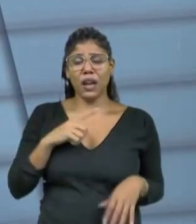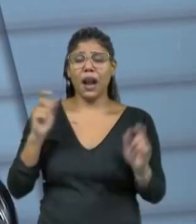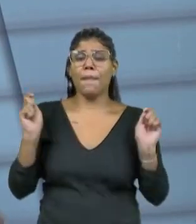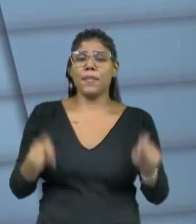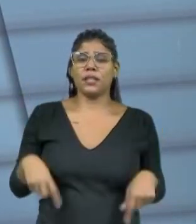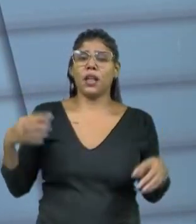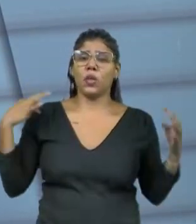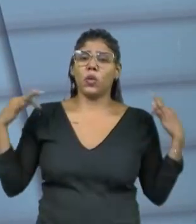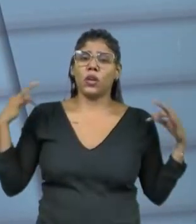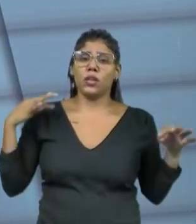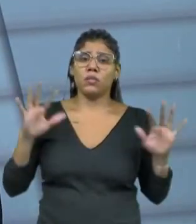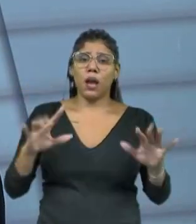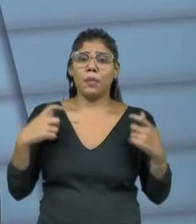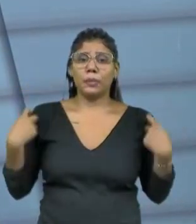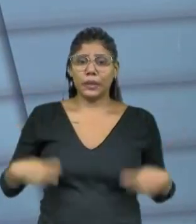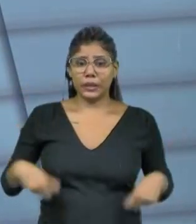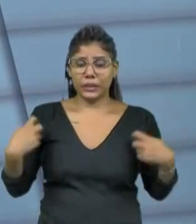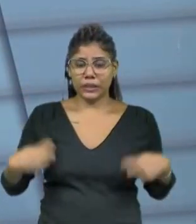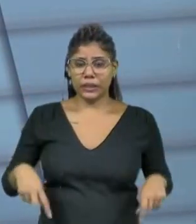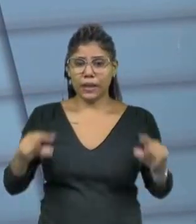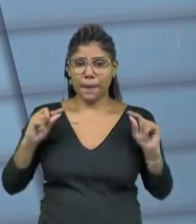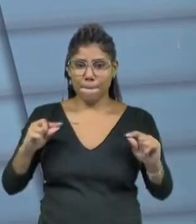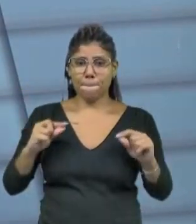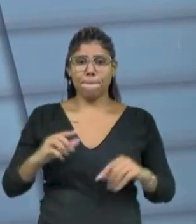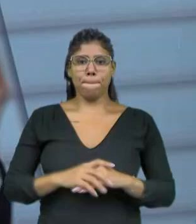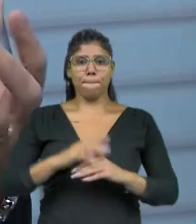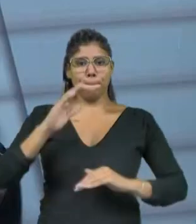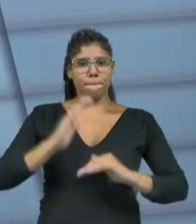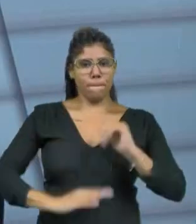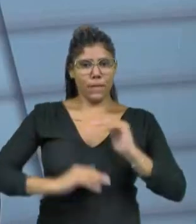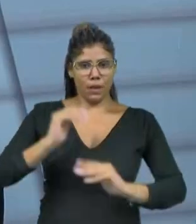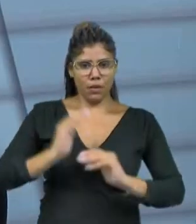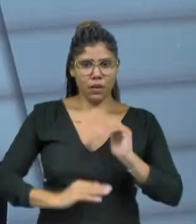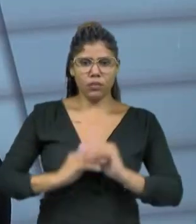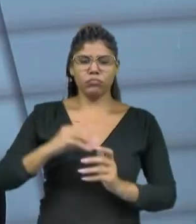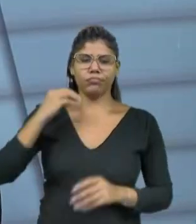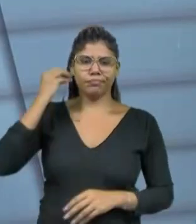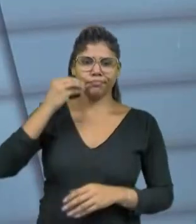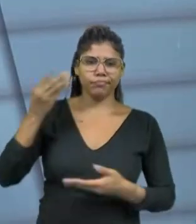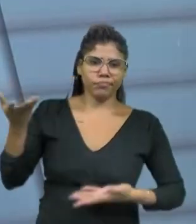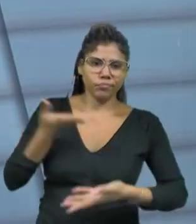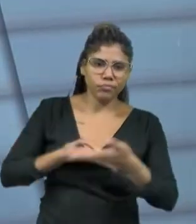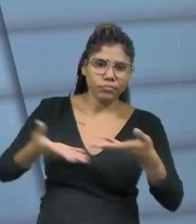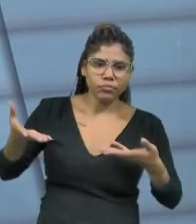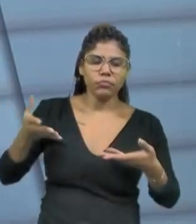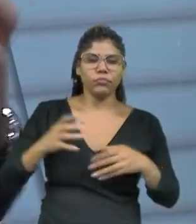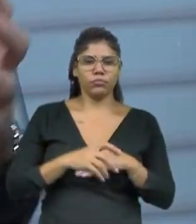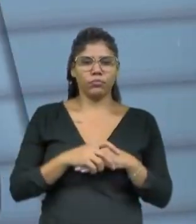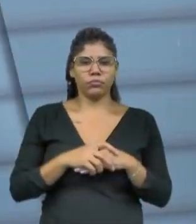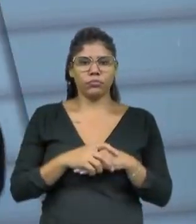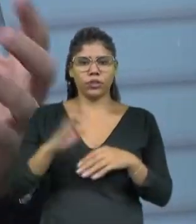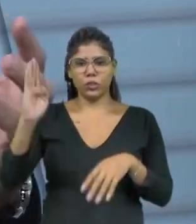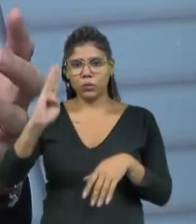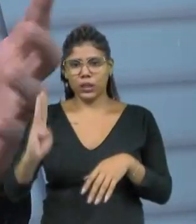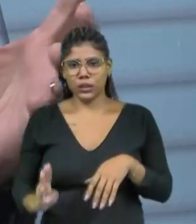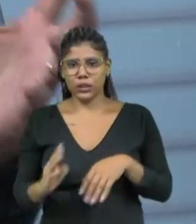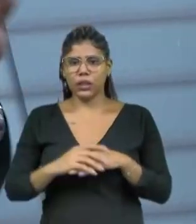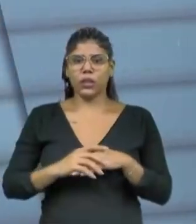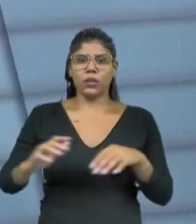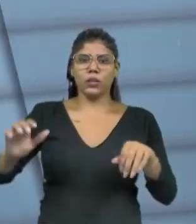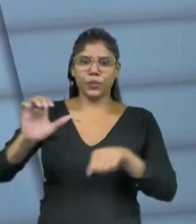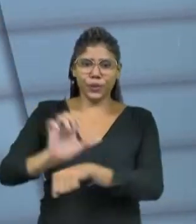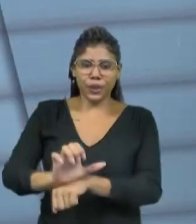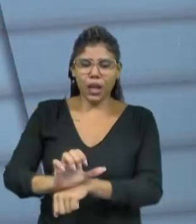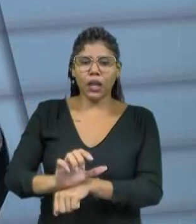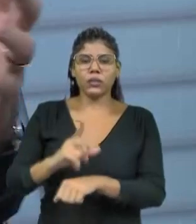vez que profissionalizar, acho que tem que trocar experiências. Né? Acho que o Estado, o Brasil e o Estado, foi muito